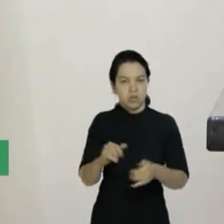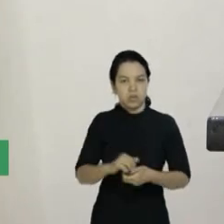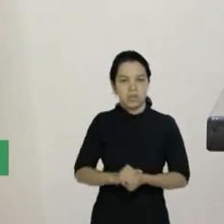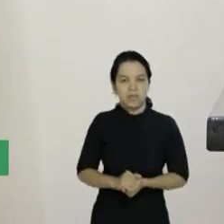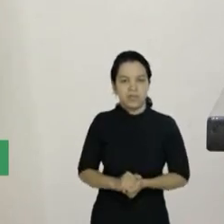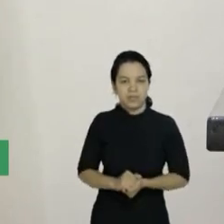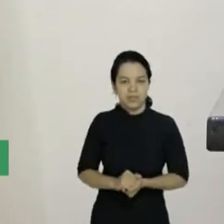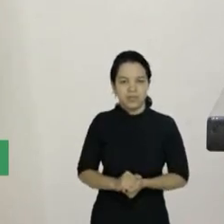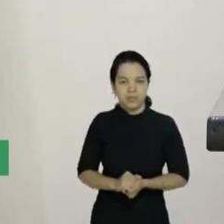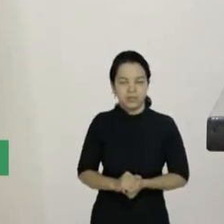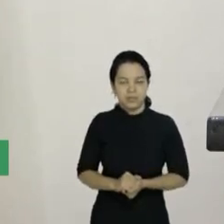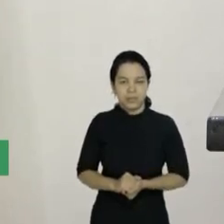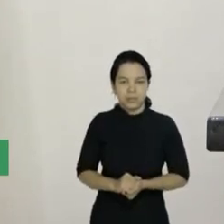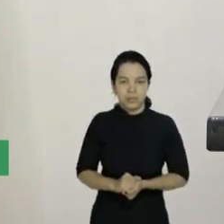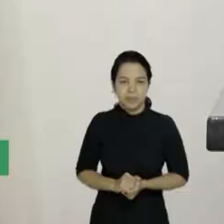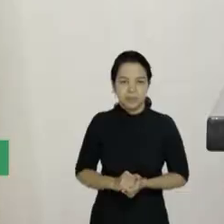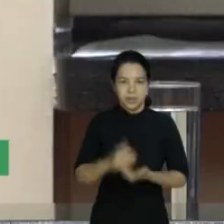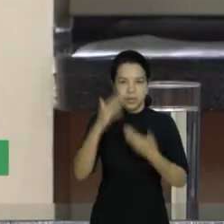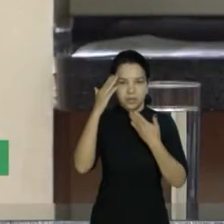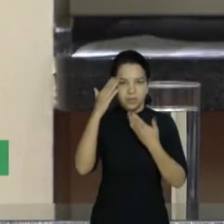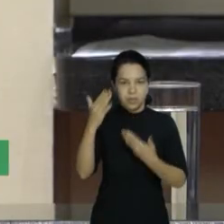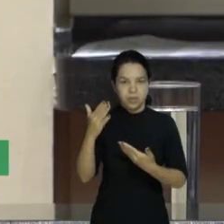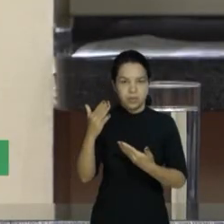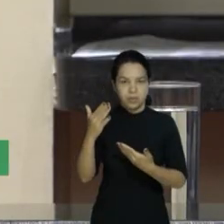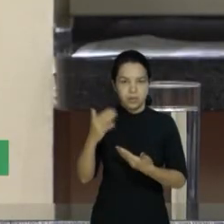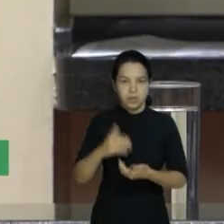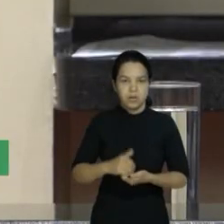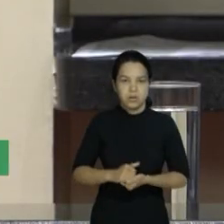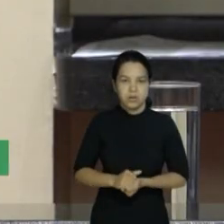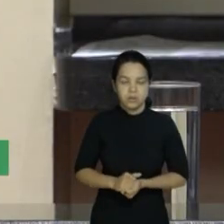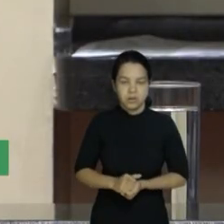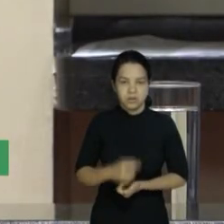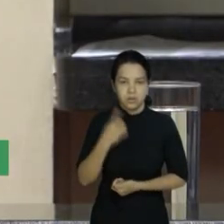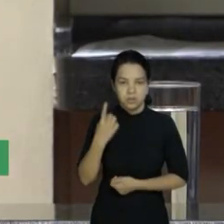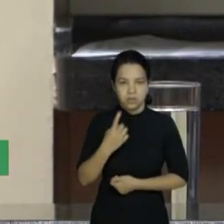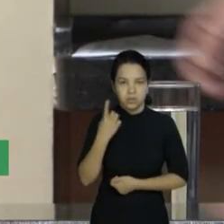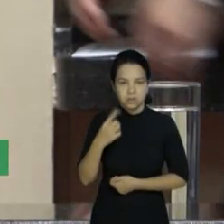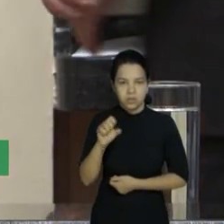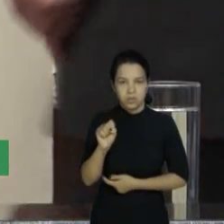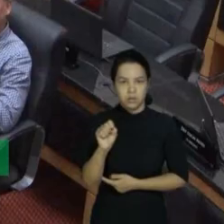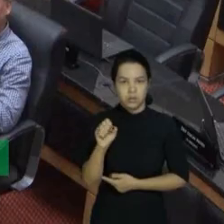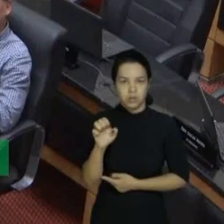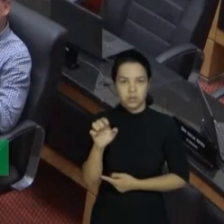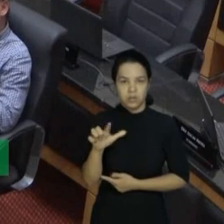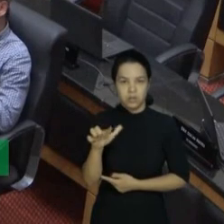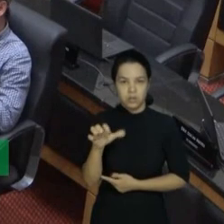minutos. Obrigado, seu Celso.